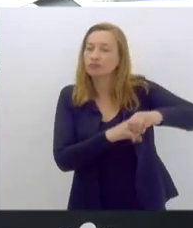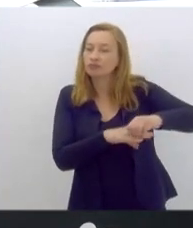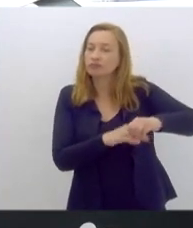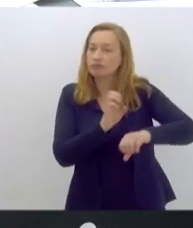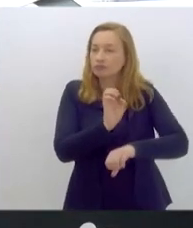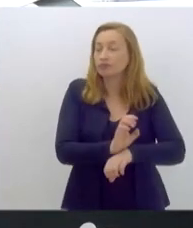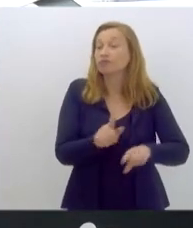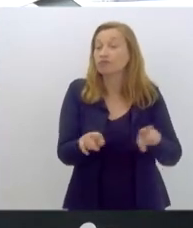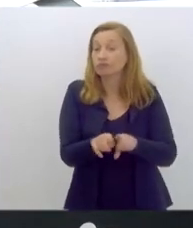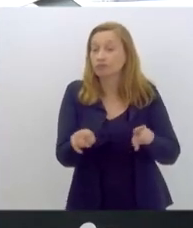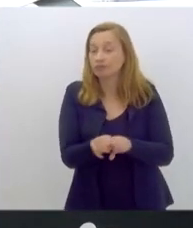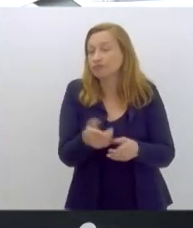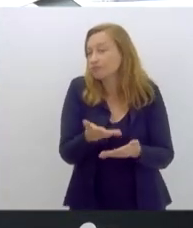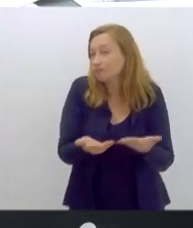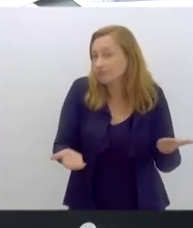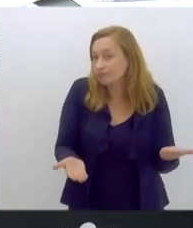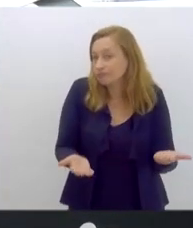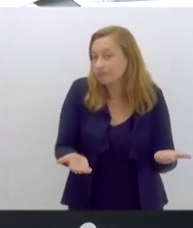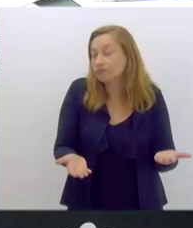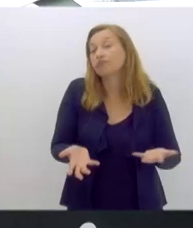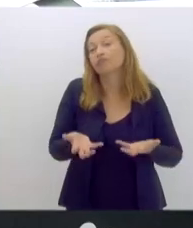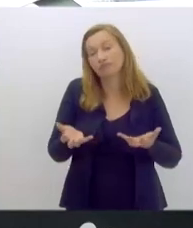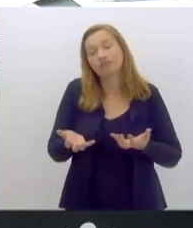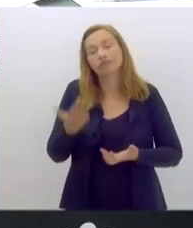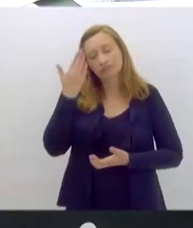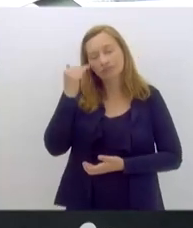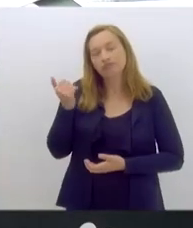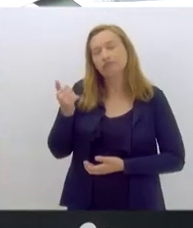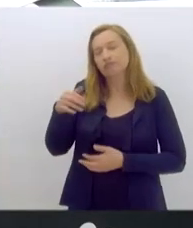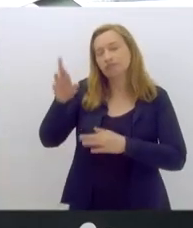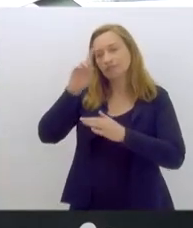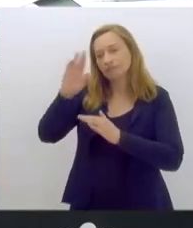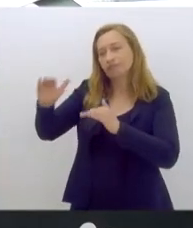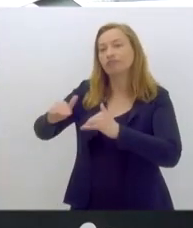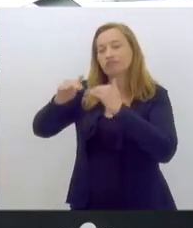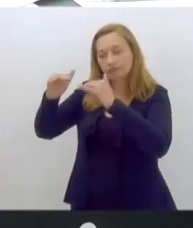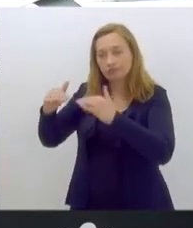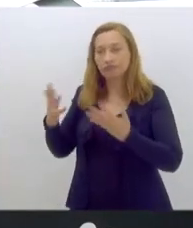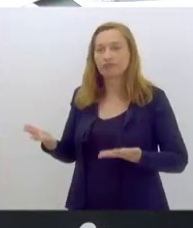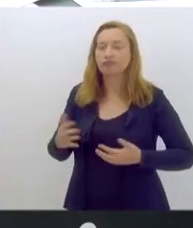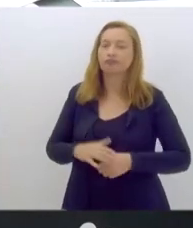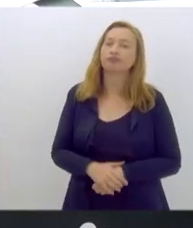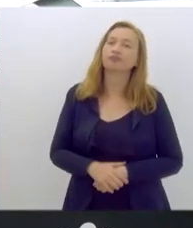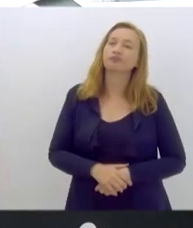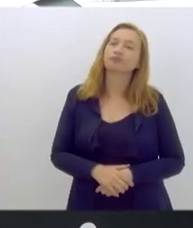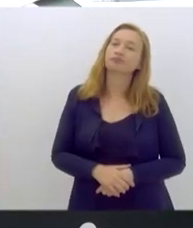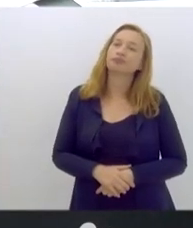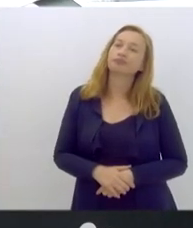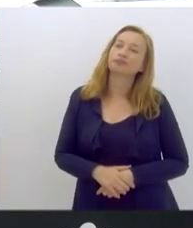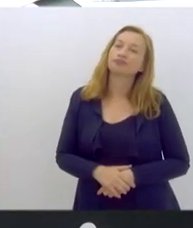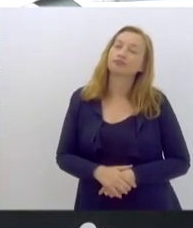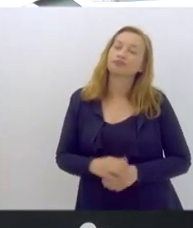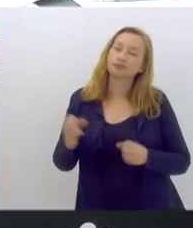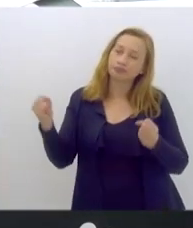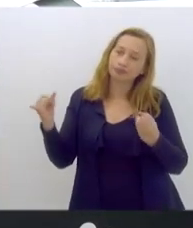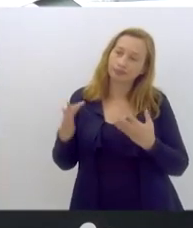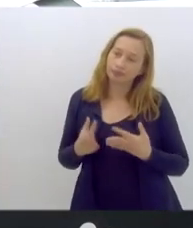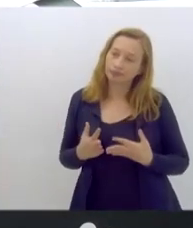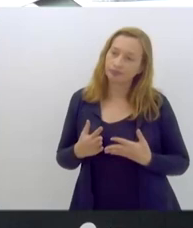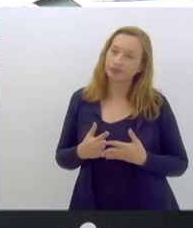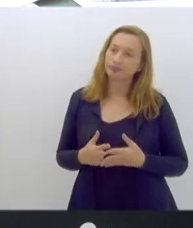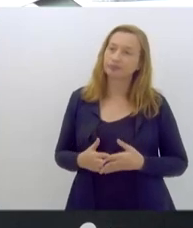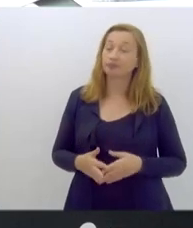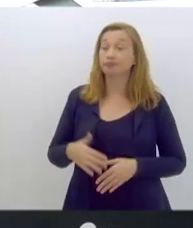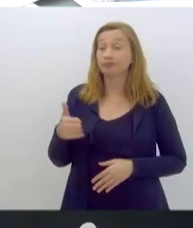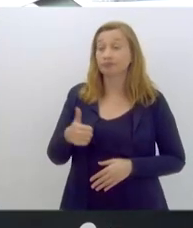cairia Então queria também saber de vossa excelência é essa explicação primeiro